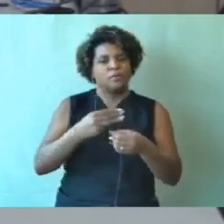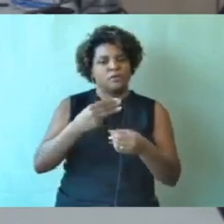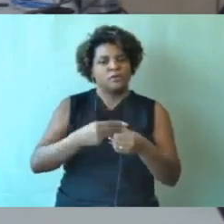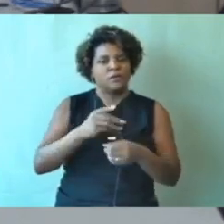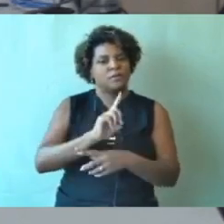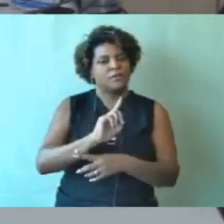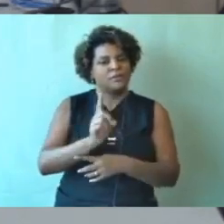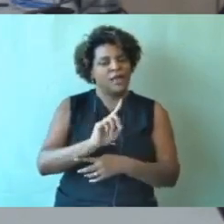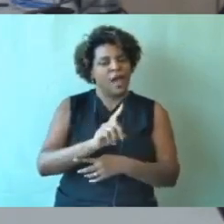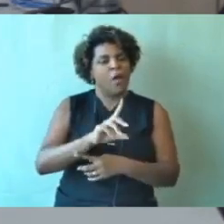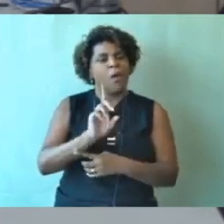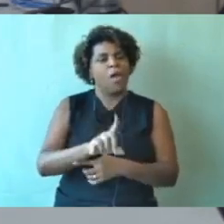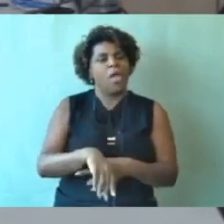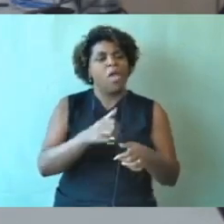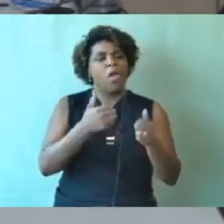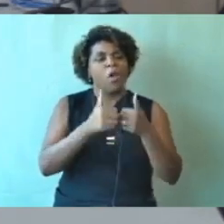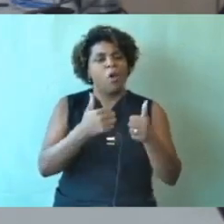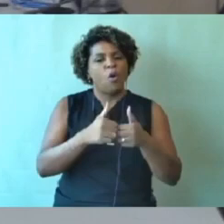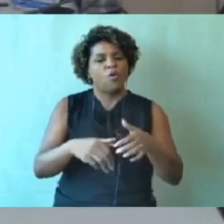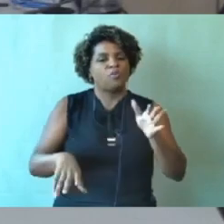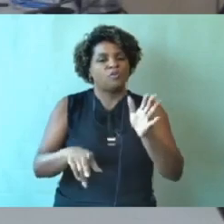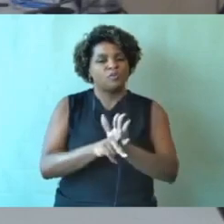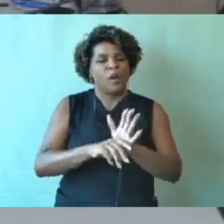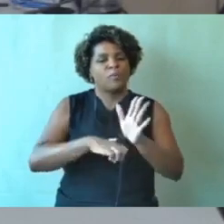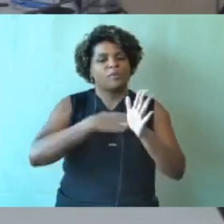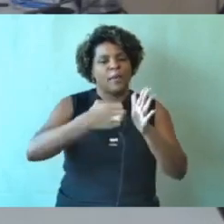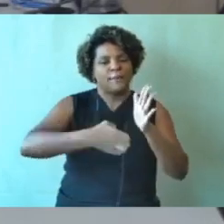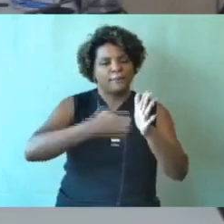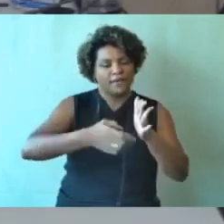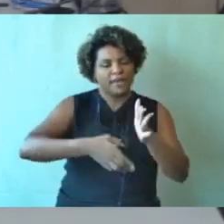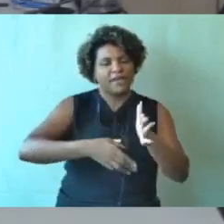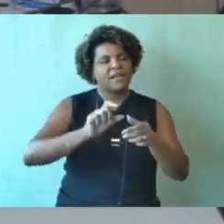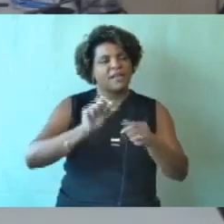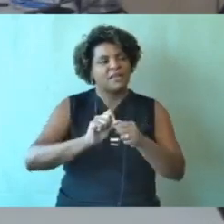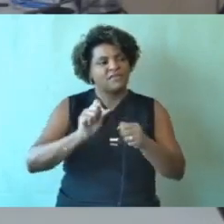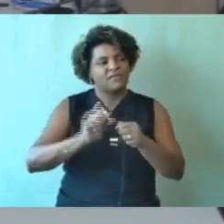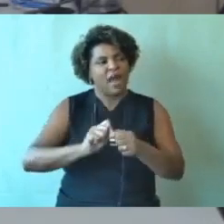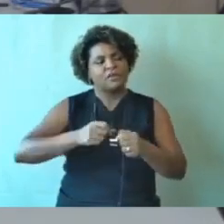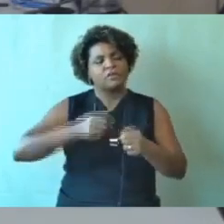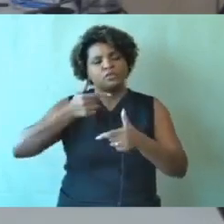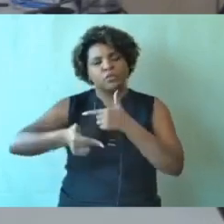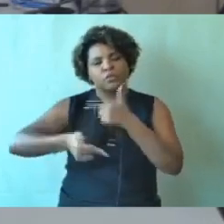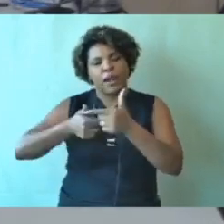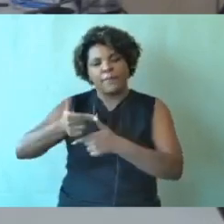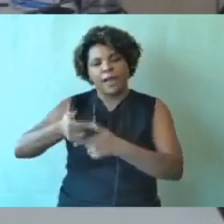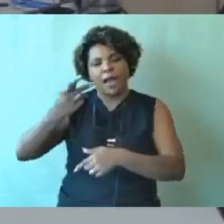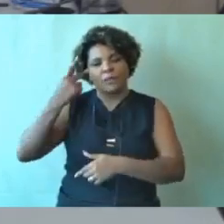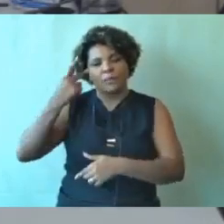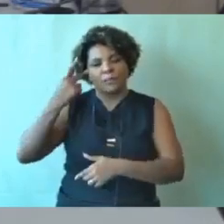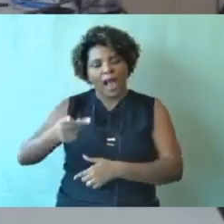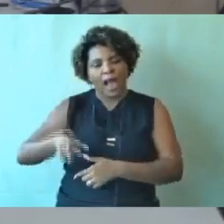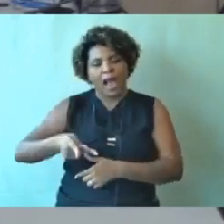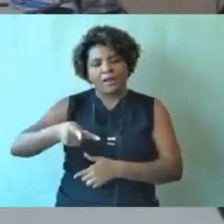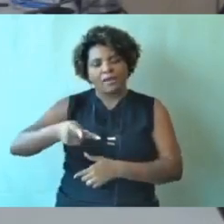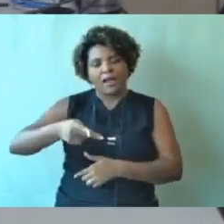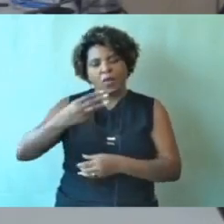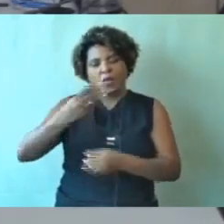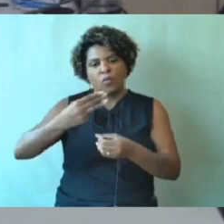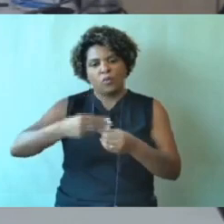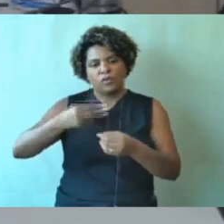São ônibus das empresas que prestam serviço ao município. E que, segundo o senhor Rubens Lessa, o que estava na lei